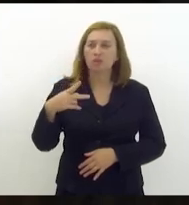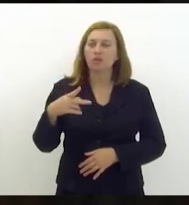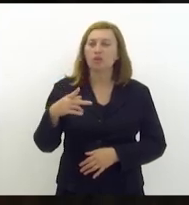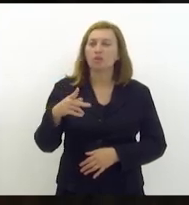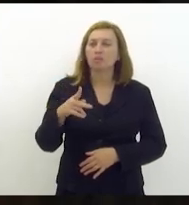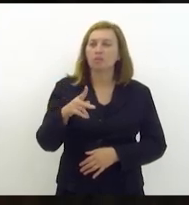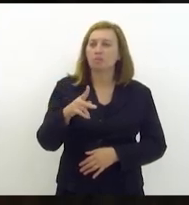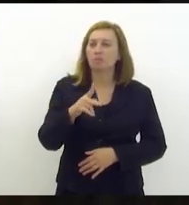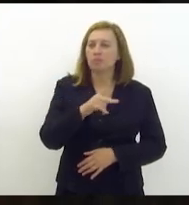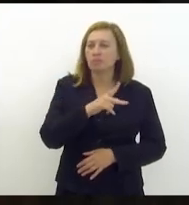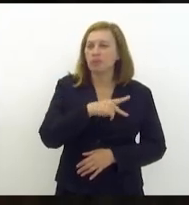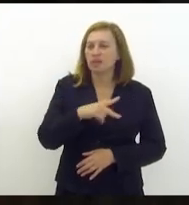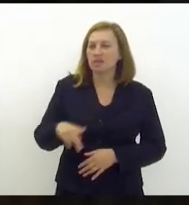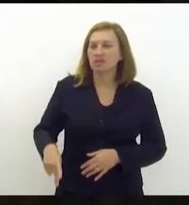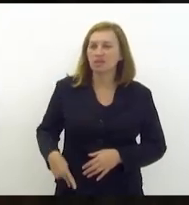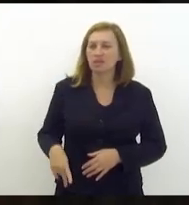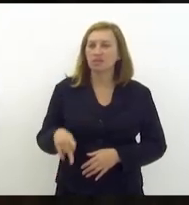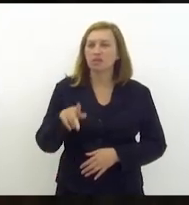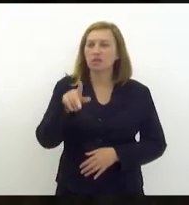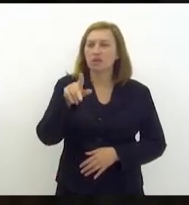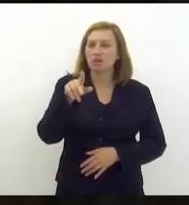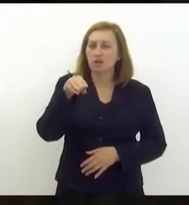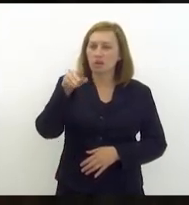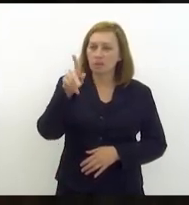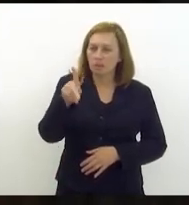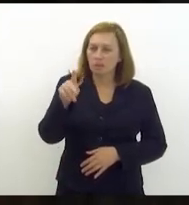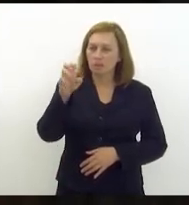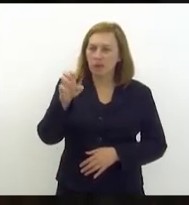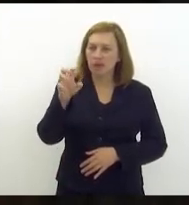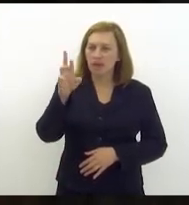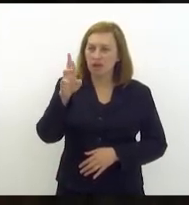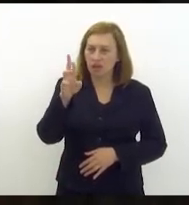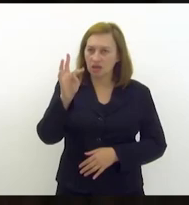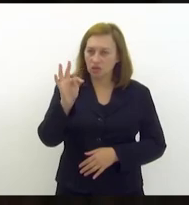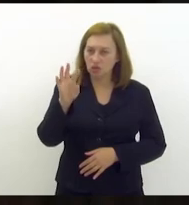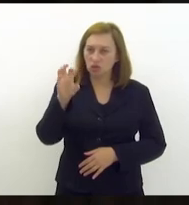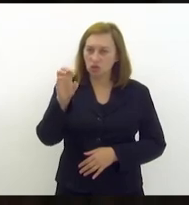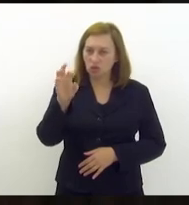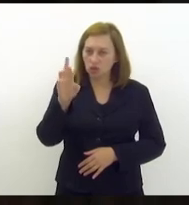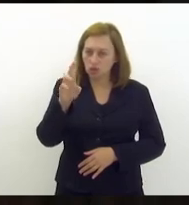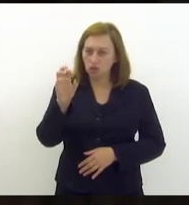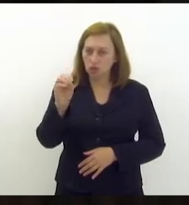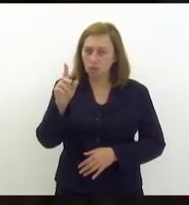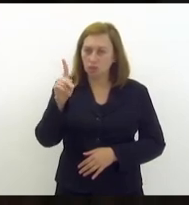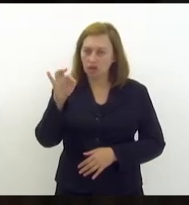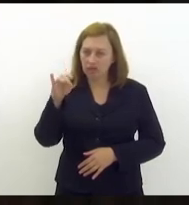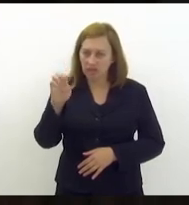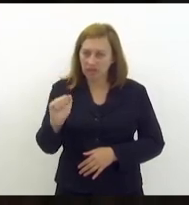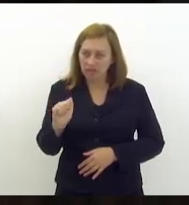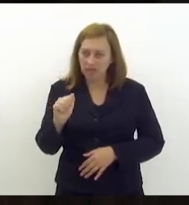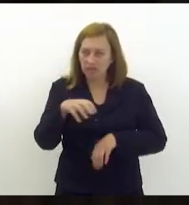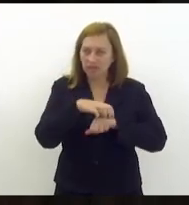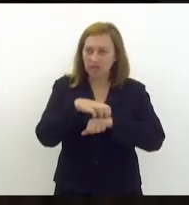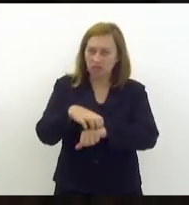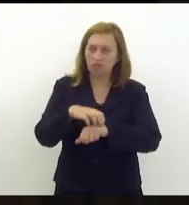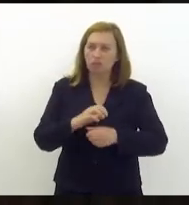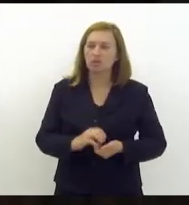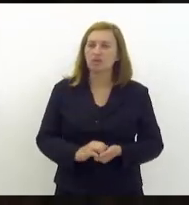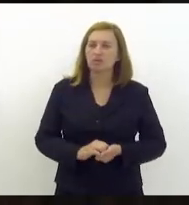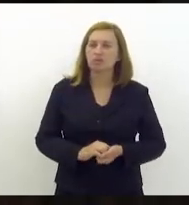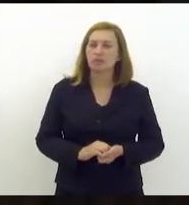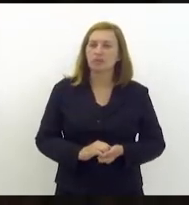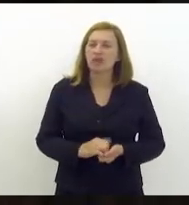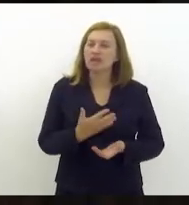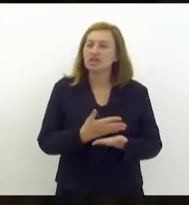Petrópolis petropolitana de transporte de trânsito de transporte Maurício o banco